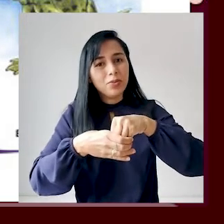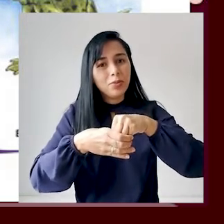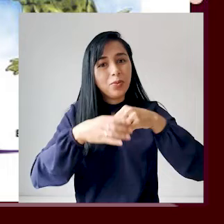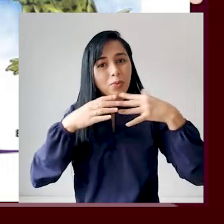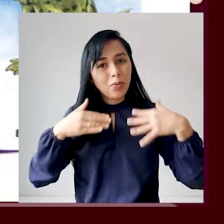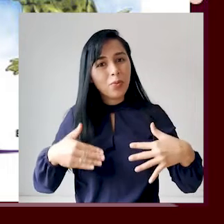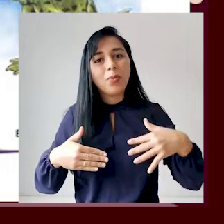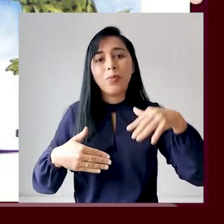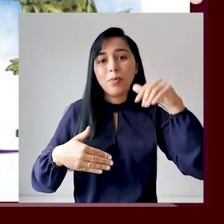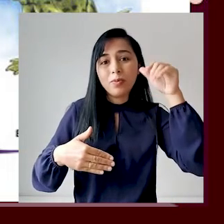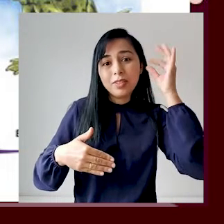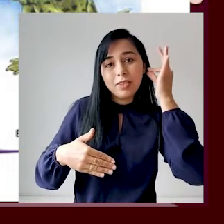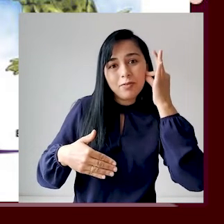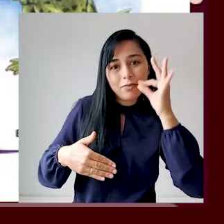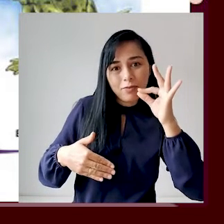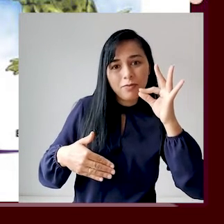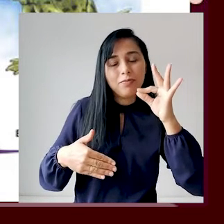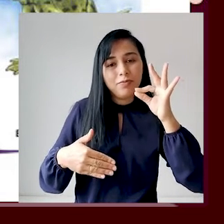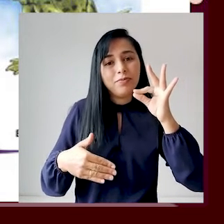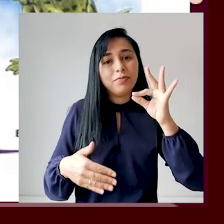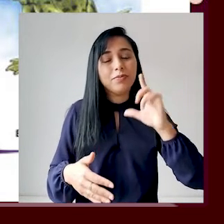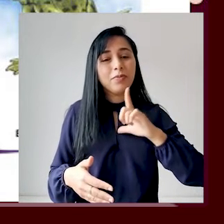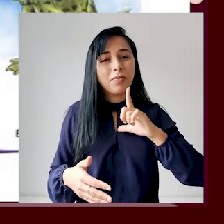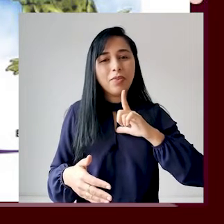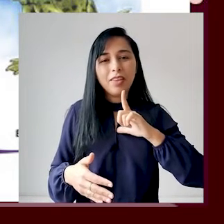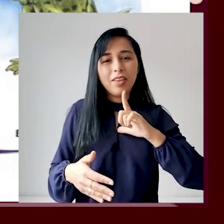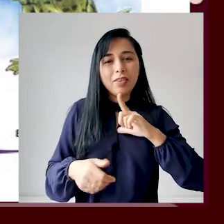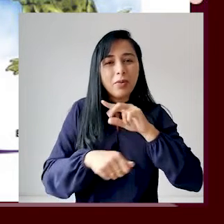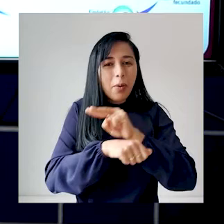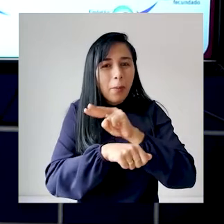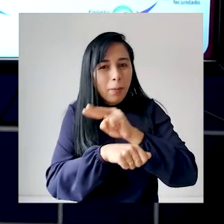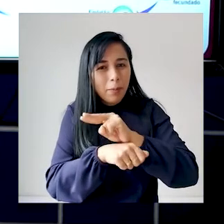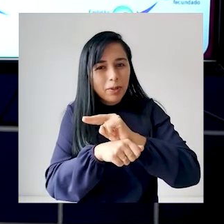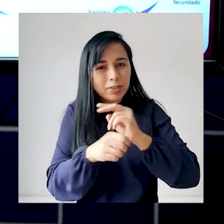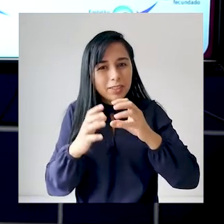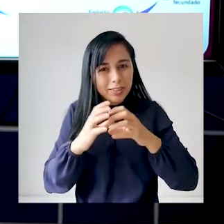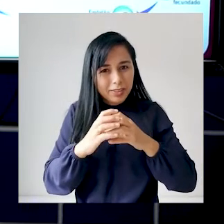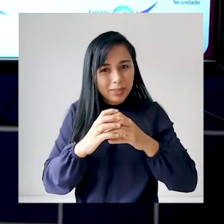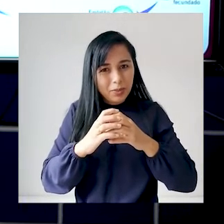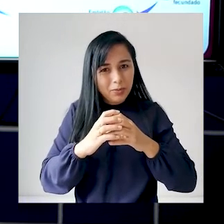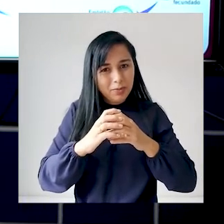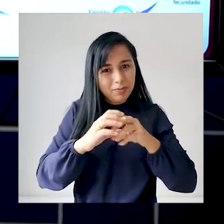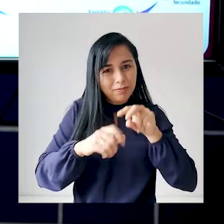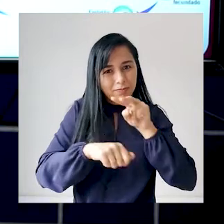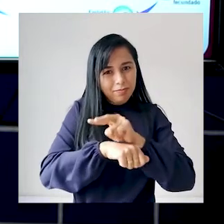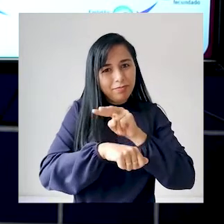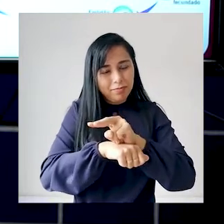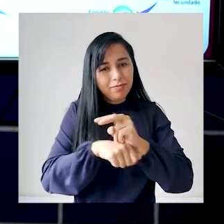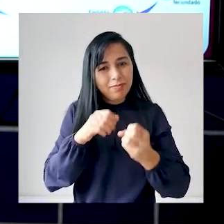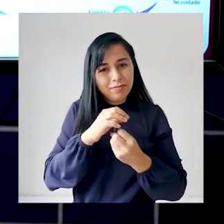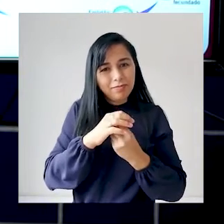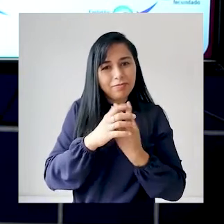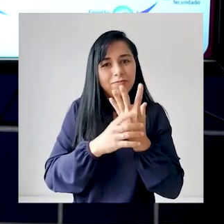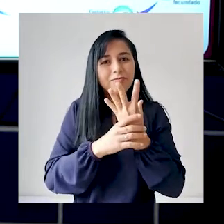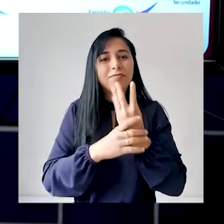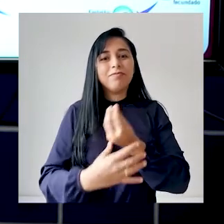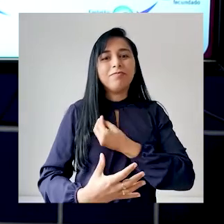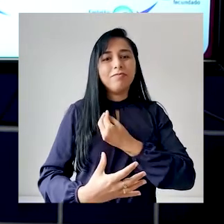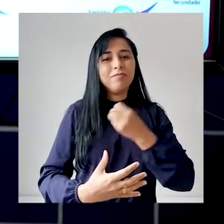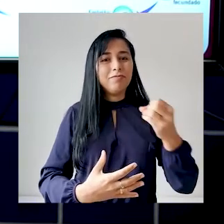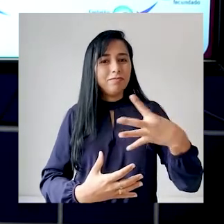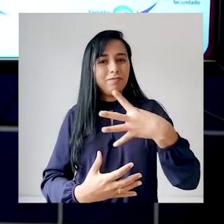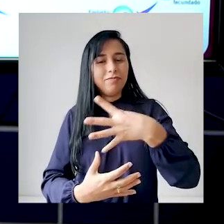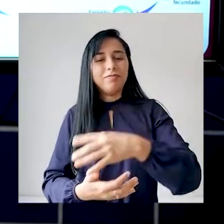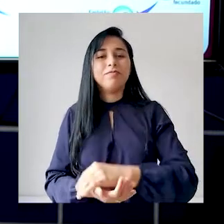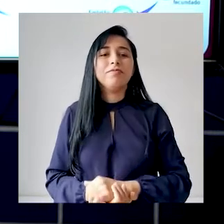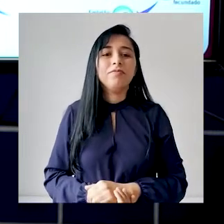uma maior proteção e maior chances desse embrião vingar e acabar nascendo.